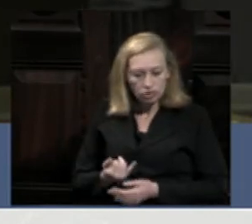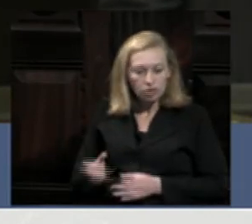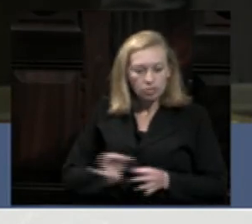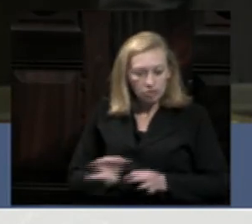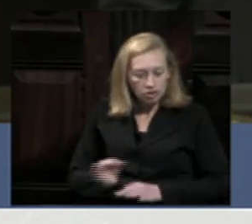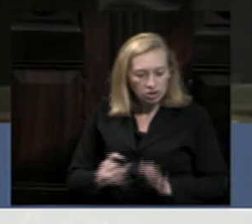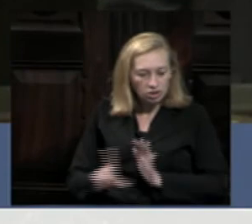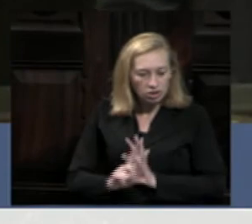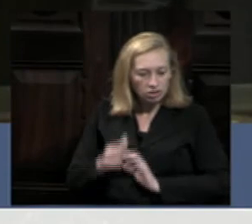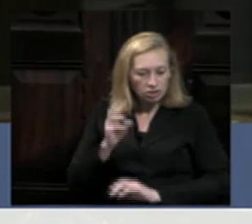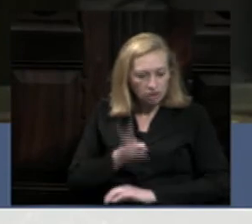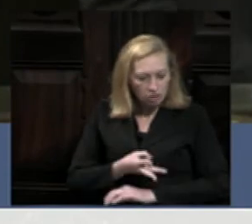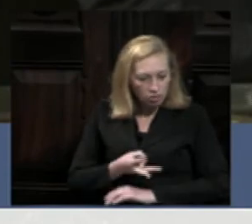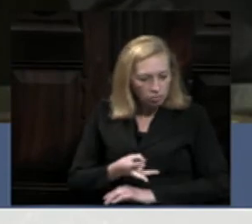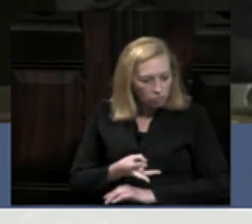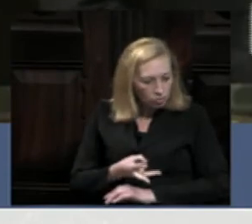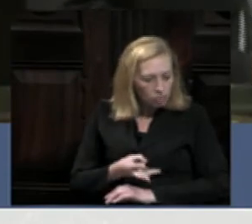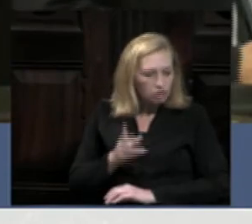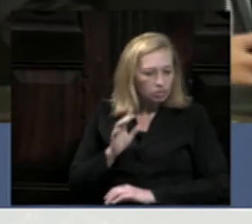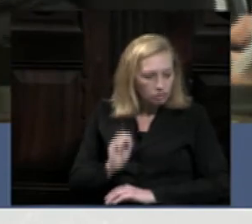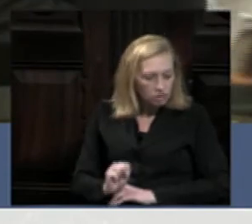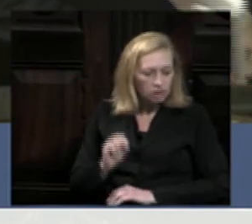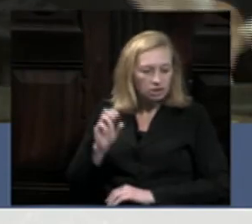de lei número